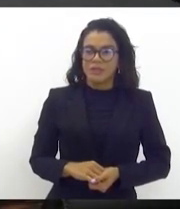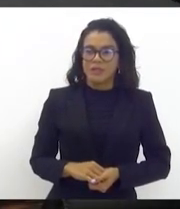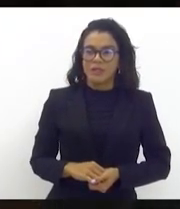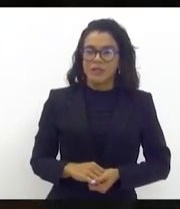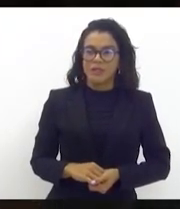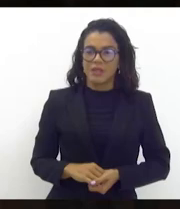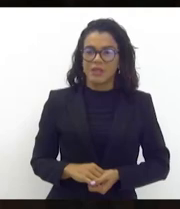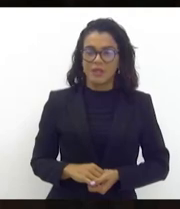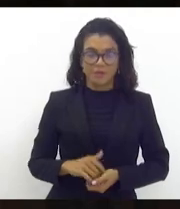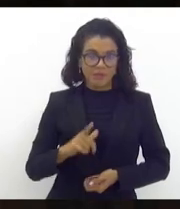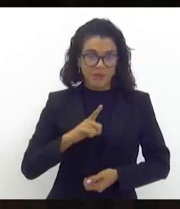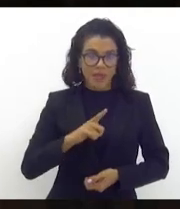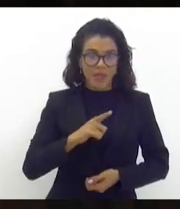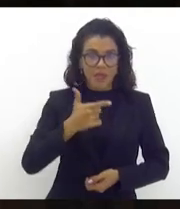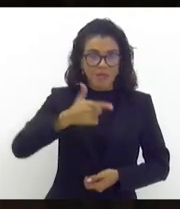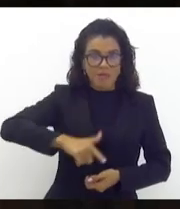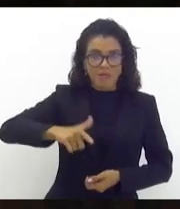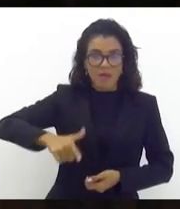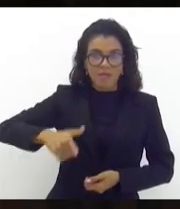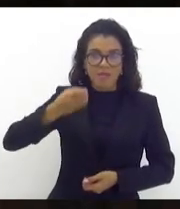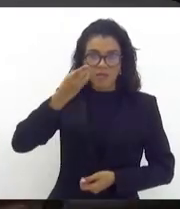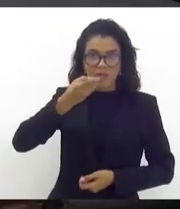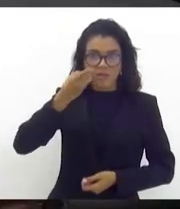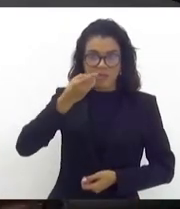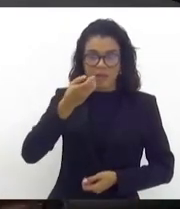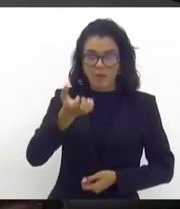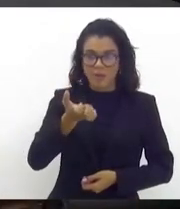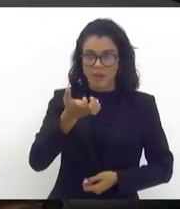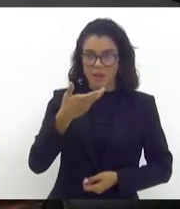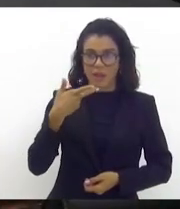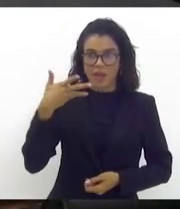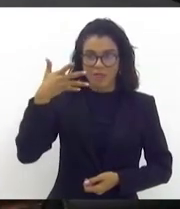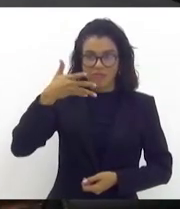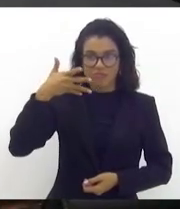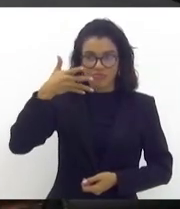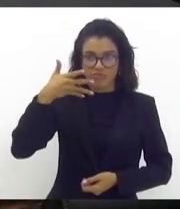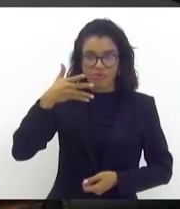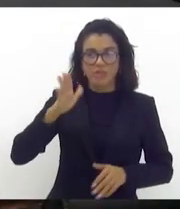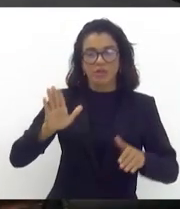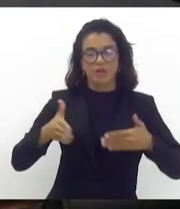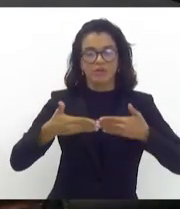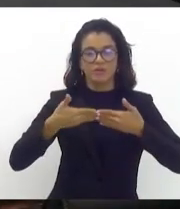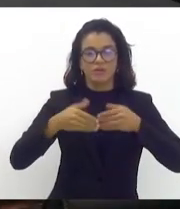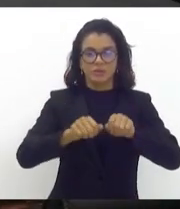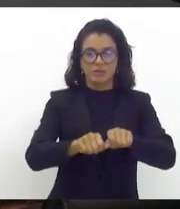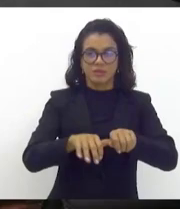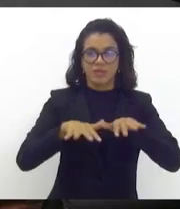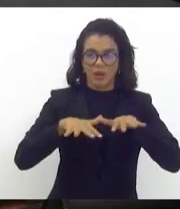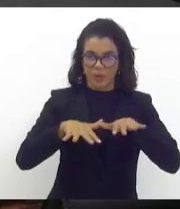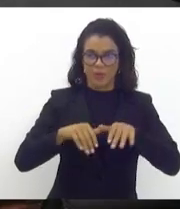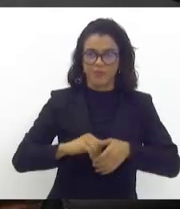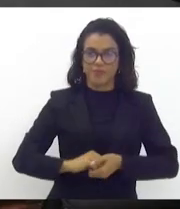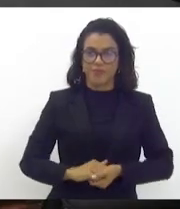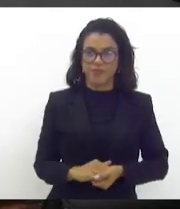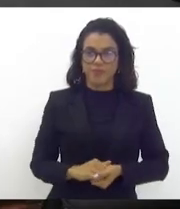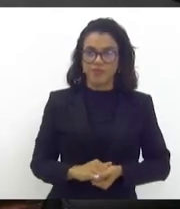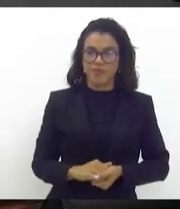Existe mais algum deputado no plenário que queira usar a palavra? Então, está encerrada a expediência inicial.